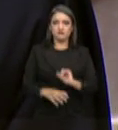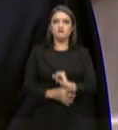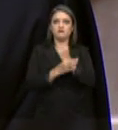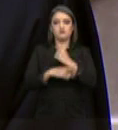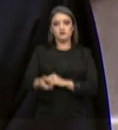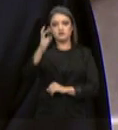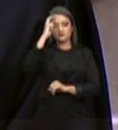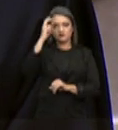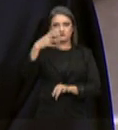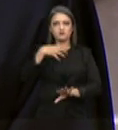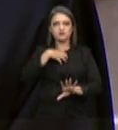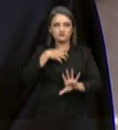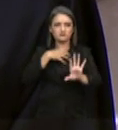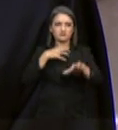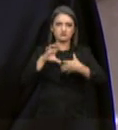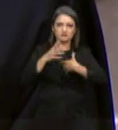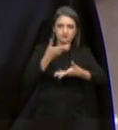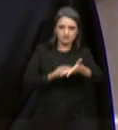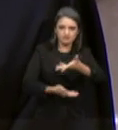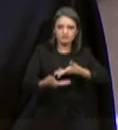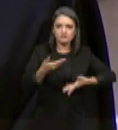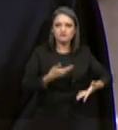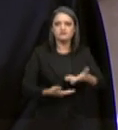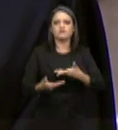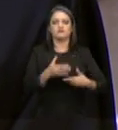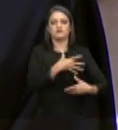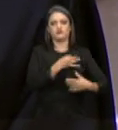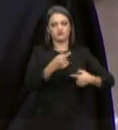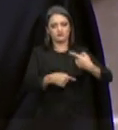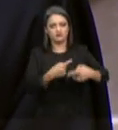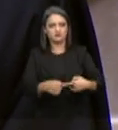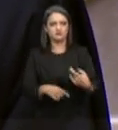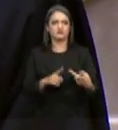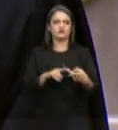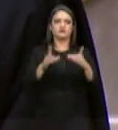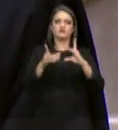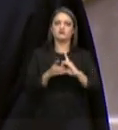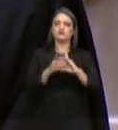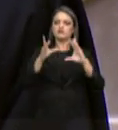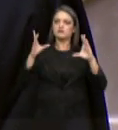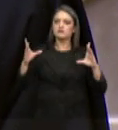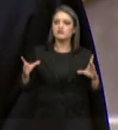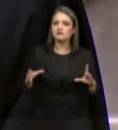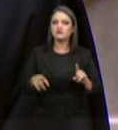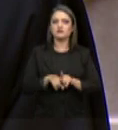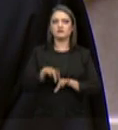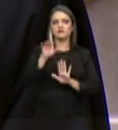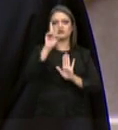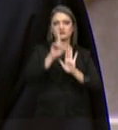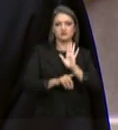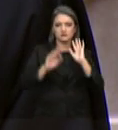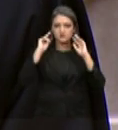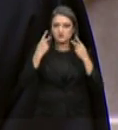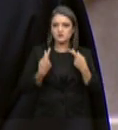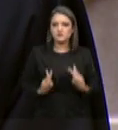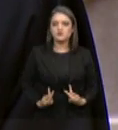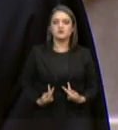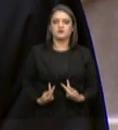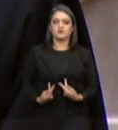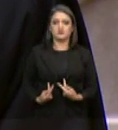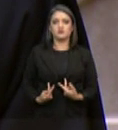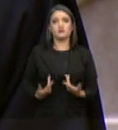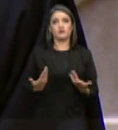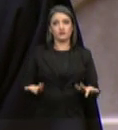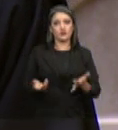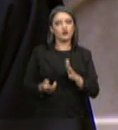de solidariedade geracional pela democracia e pelo reconhecimento dos direitos humanos como por